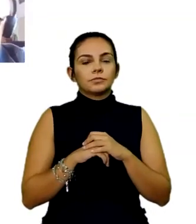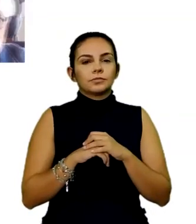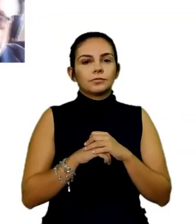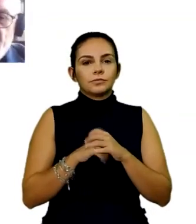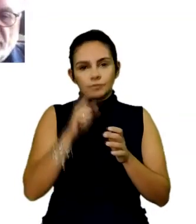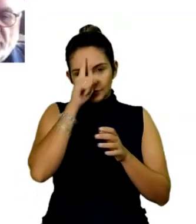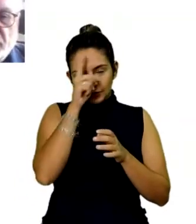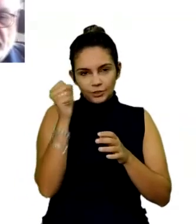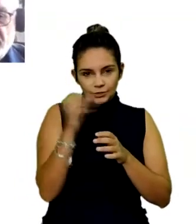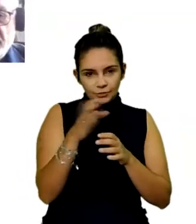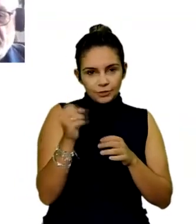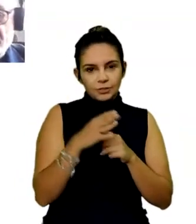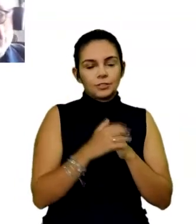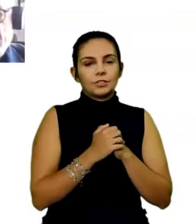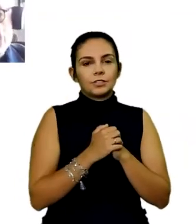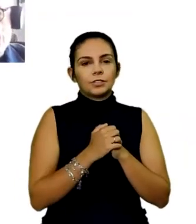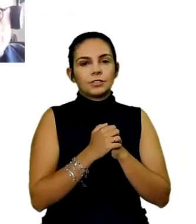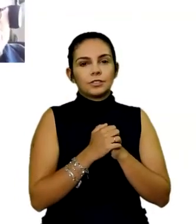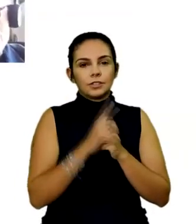Então nós vamos